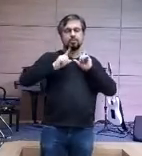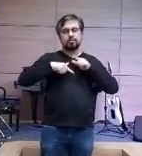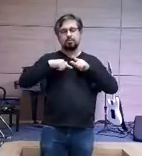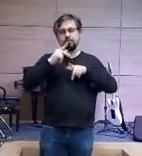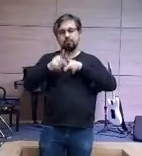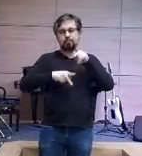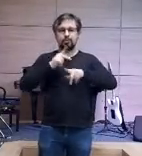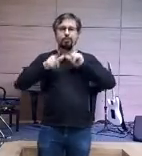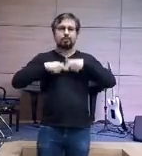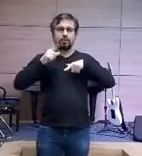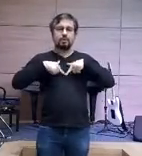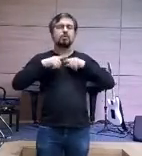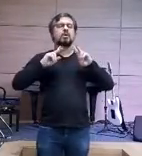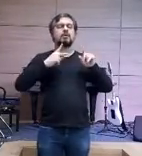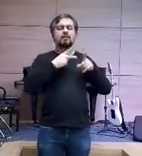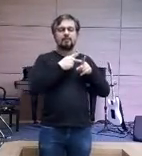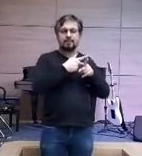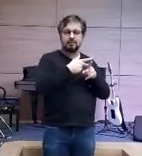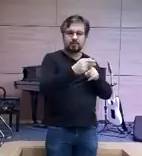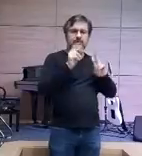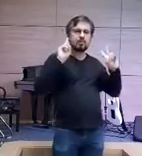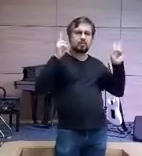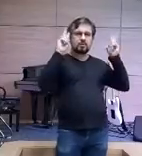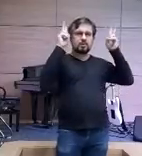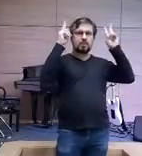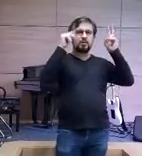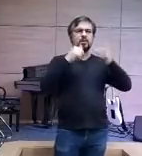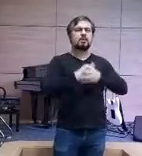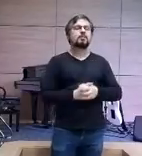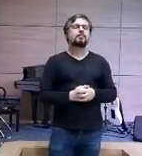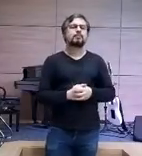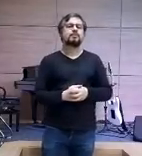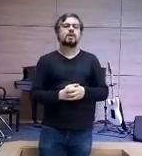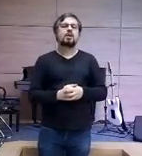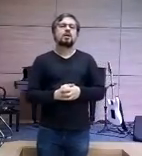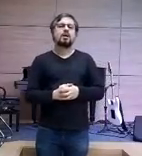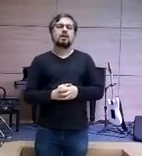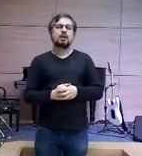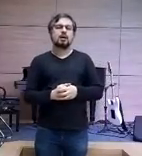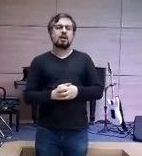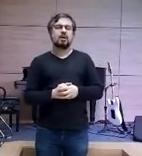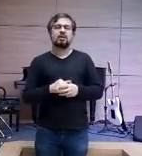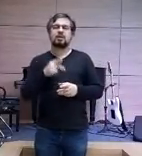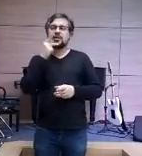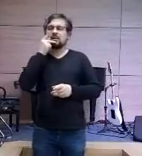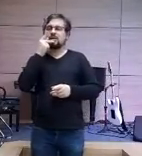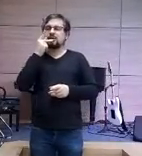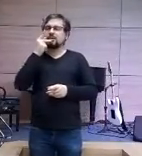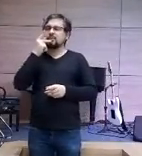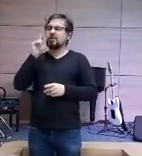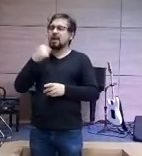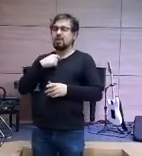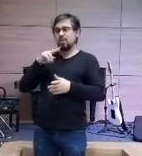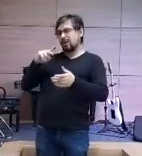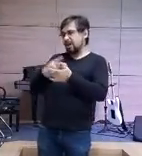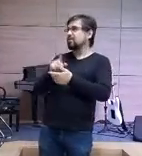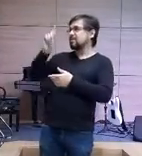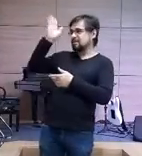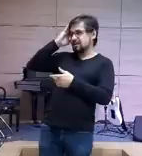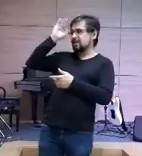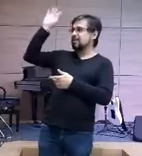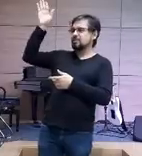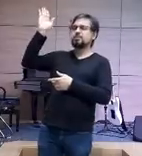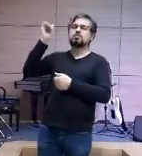é interessante que sempre Deus olha com amor para nossa vida não tô dizendo aqui a mas eu vou errar e já sei que Deus pode me perdoar pastor